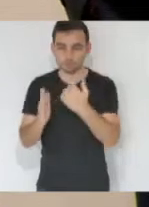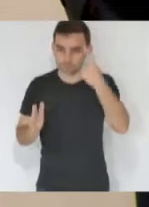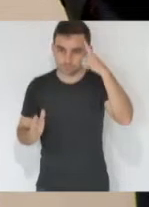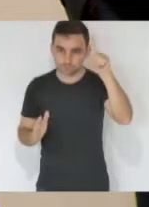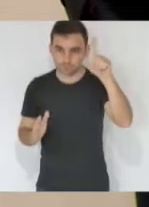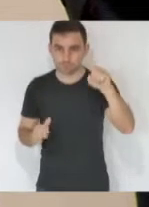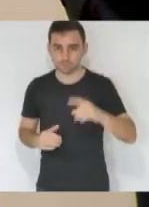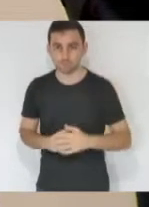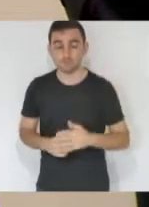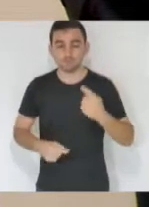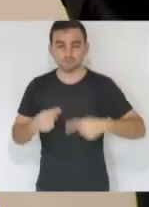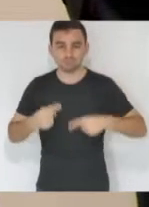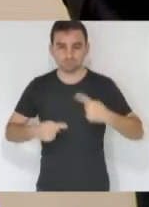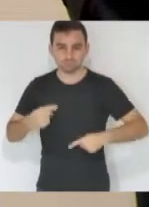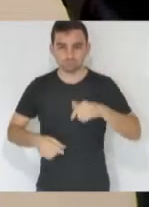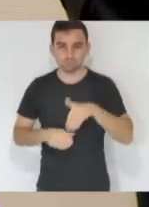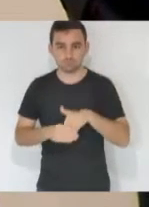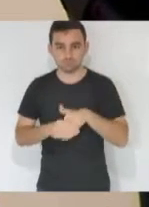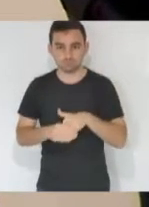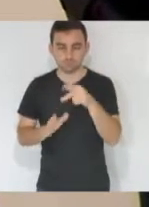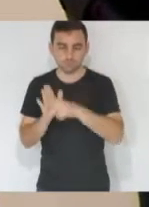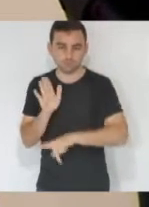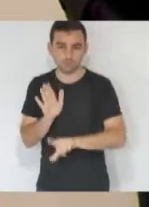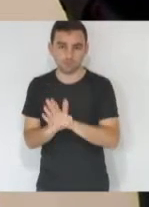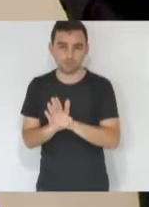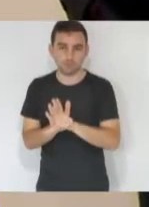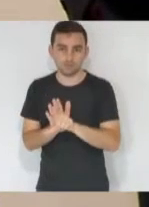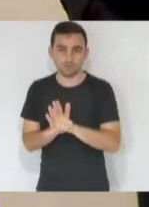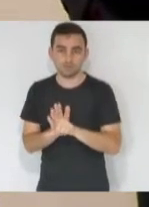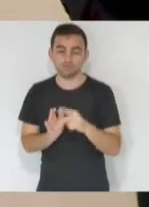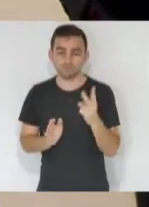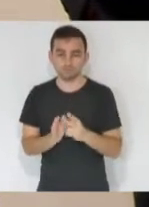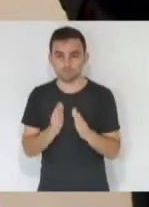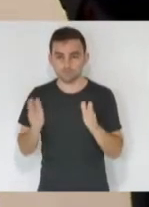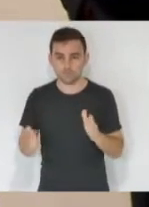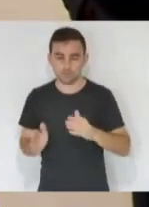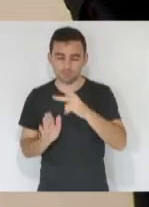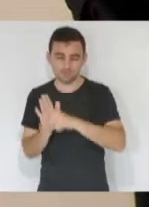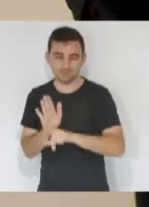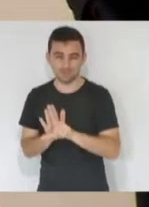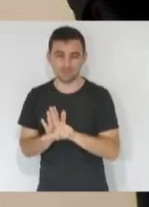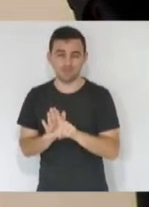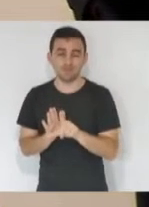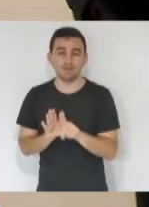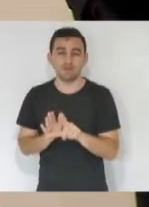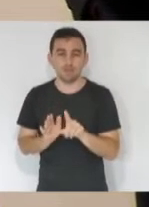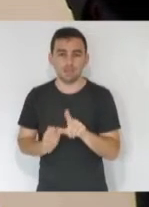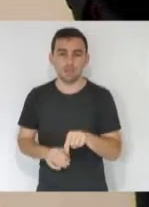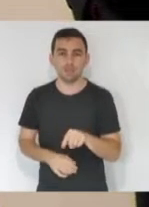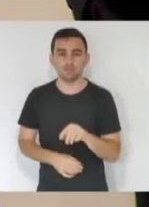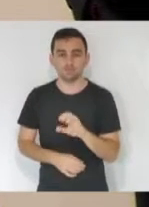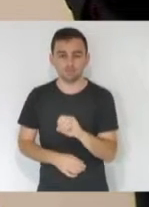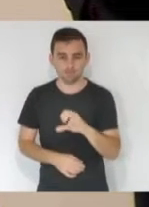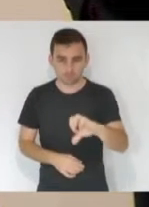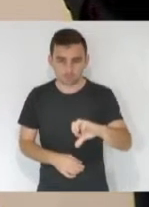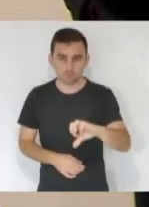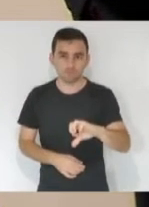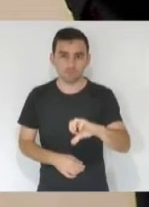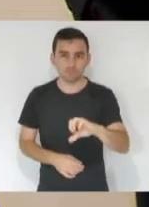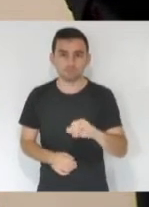são e votação do belle em segundo turno o plc 8 2019 de origem governamental que dispõe sobre a estrutura organizacional